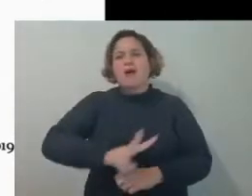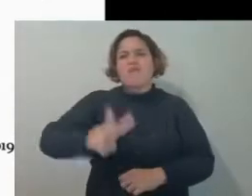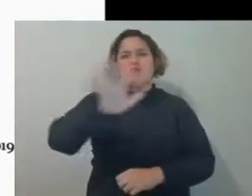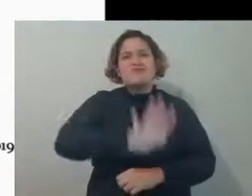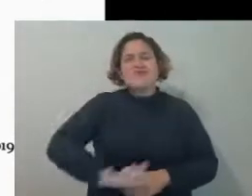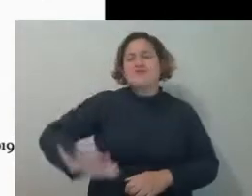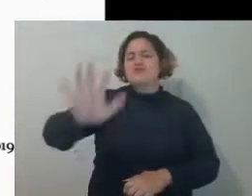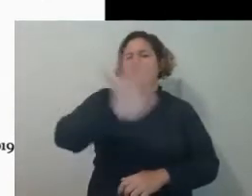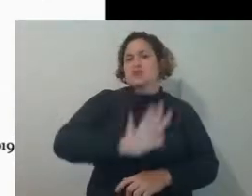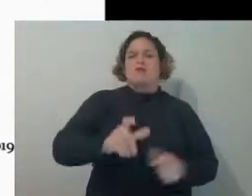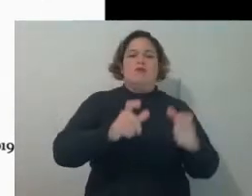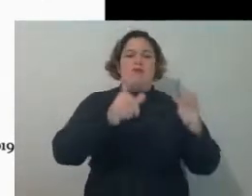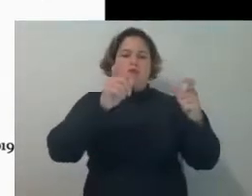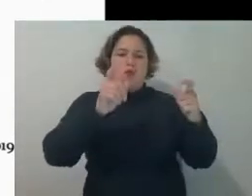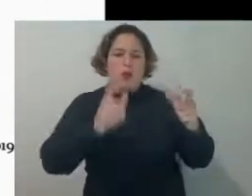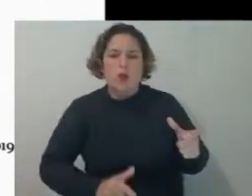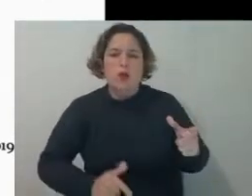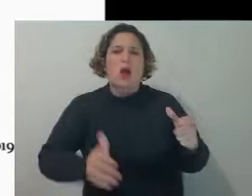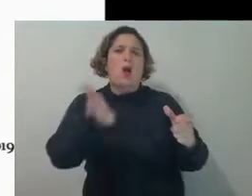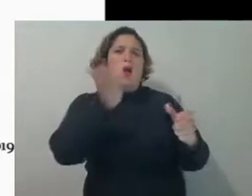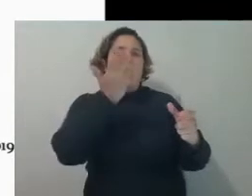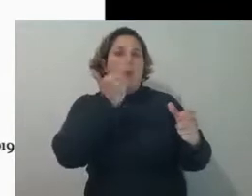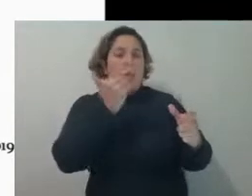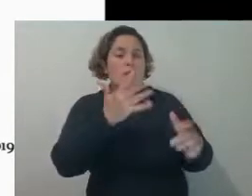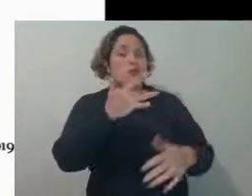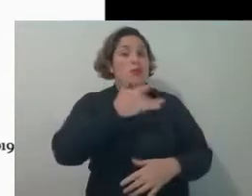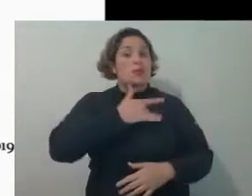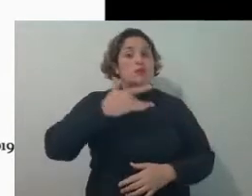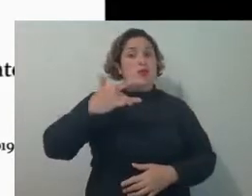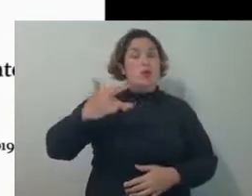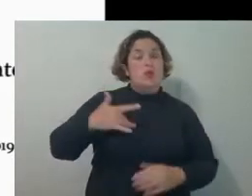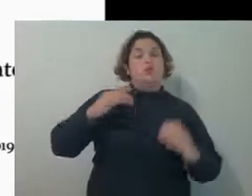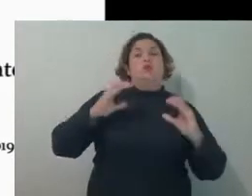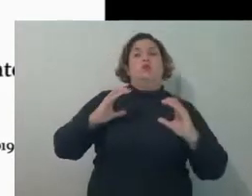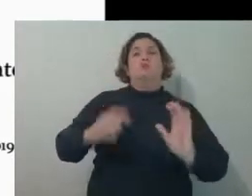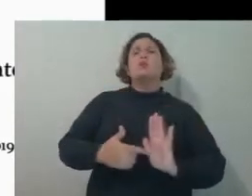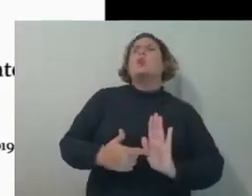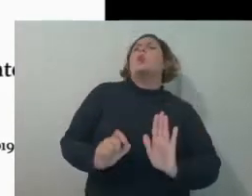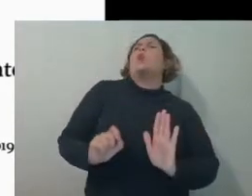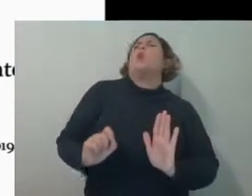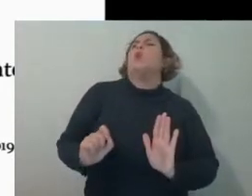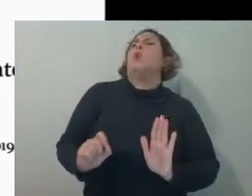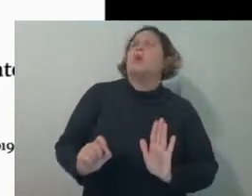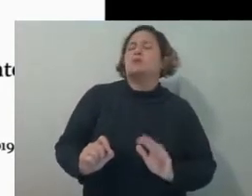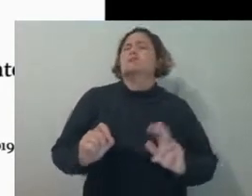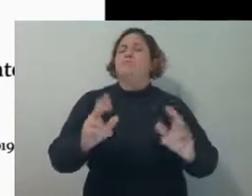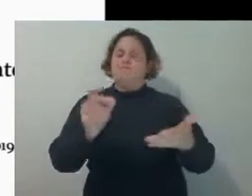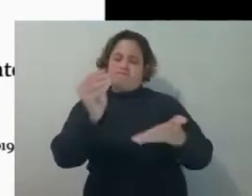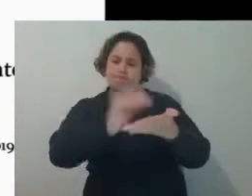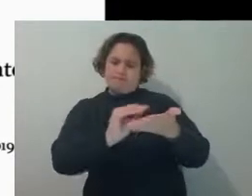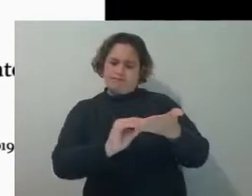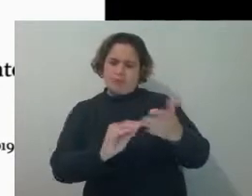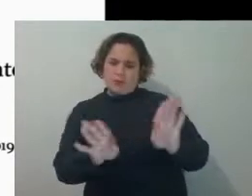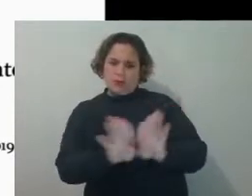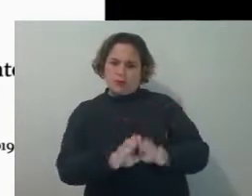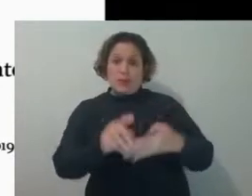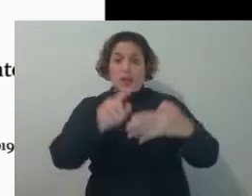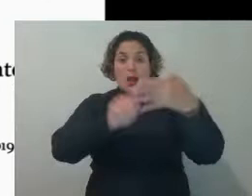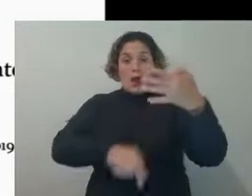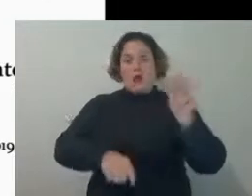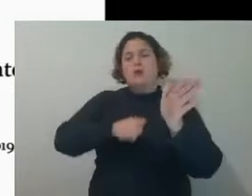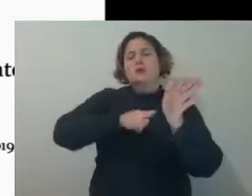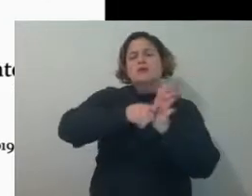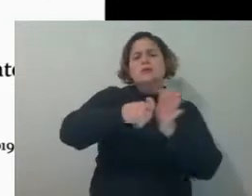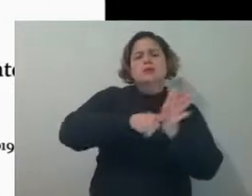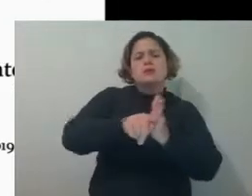nutricionais, ambientais, de saúde e de comportamento. A quarta questão é se o